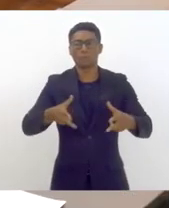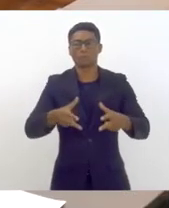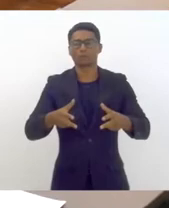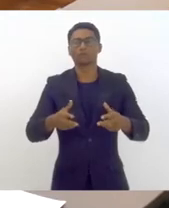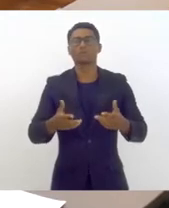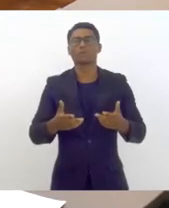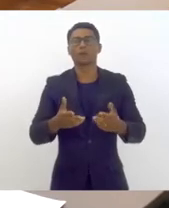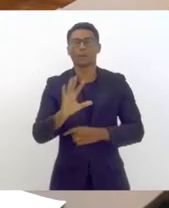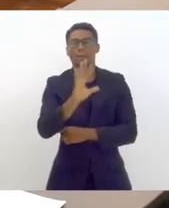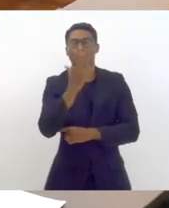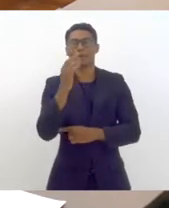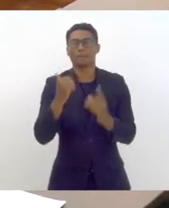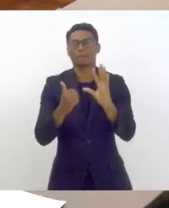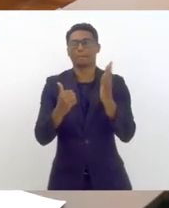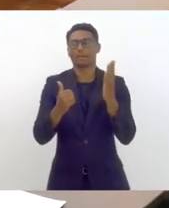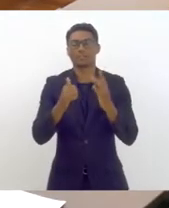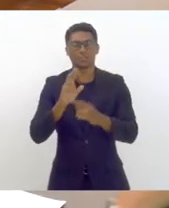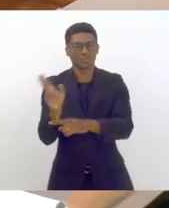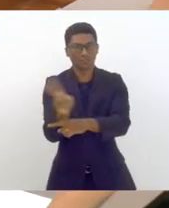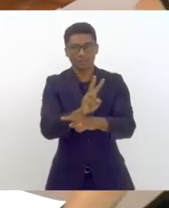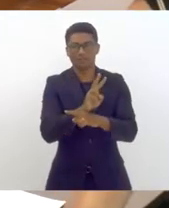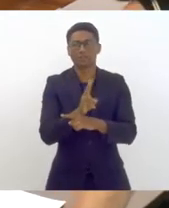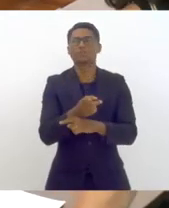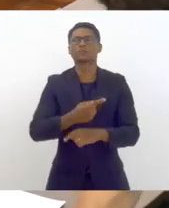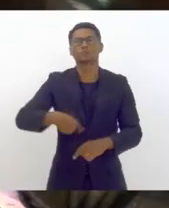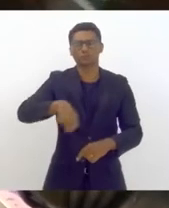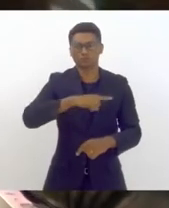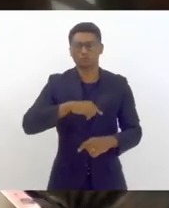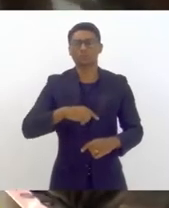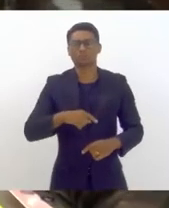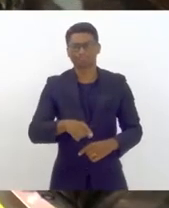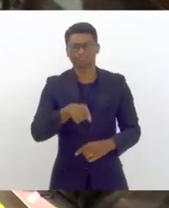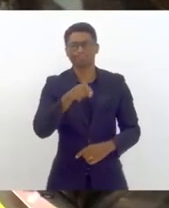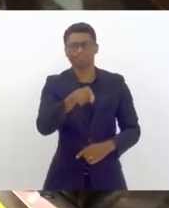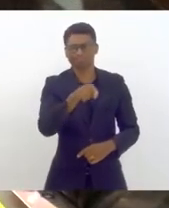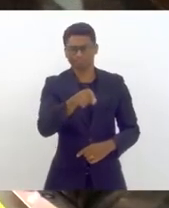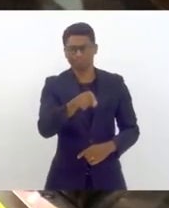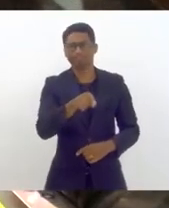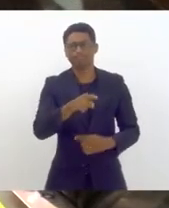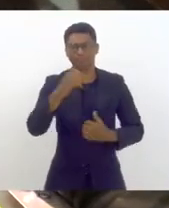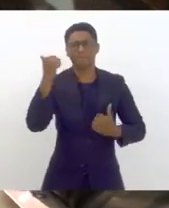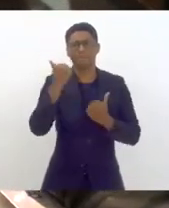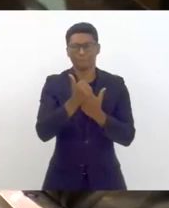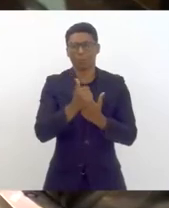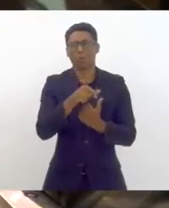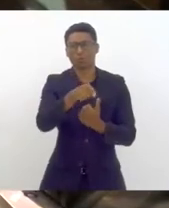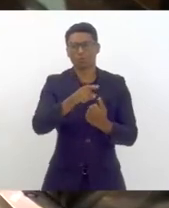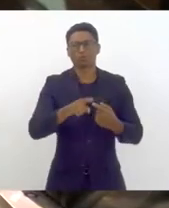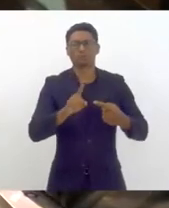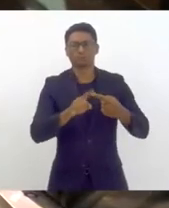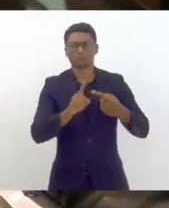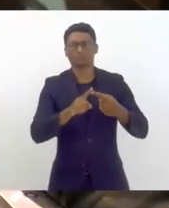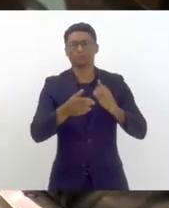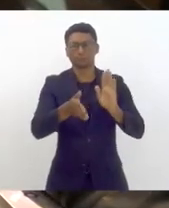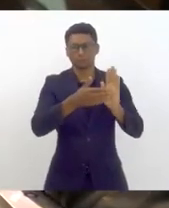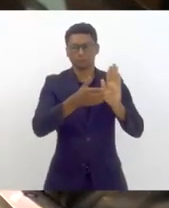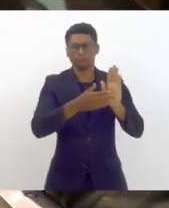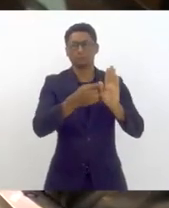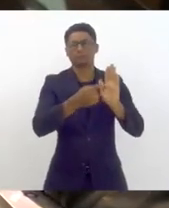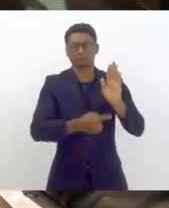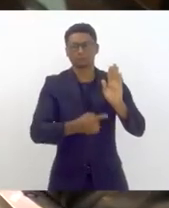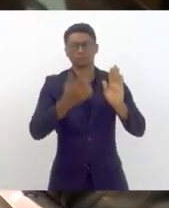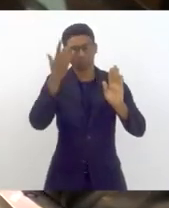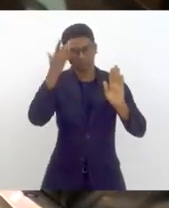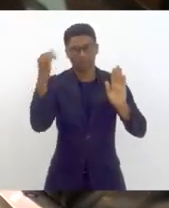pelo deputado Gustavo Schmidt, somos solidários à iniciativa, tá, Julian? Obrigado. Acho que é uma proposta extremamente